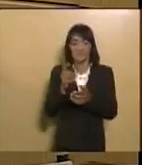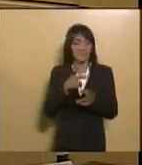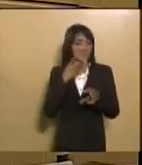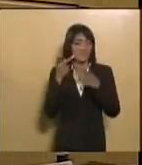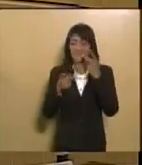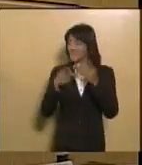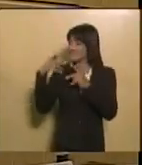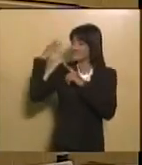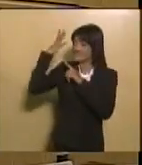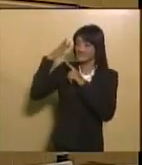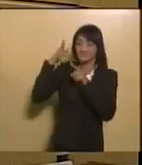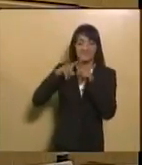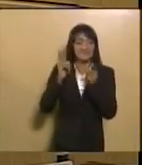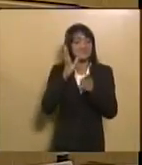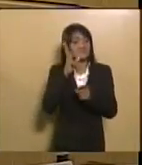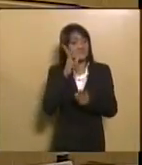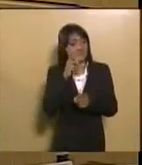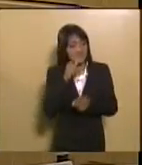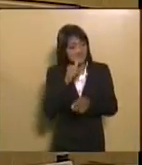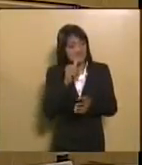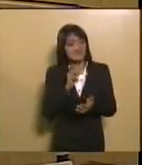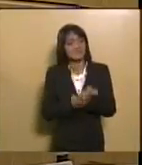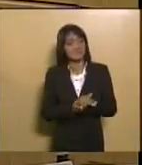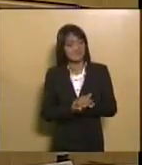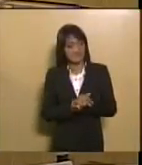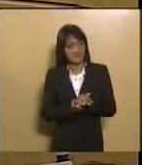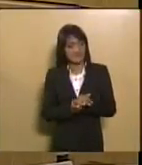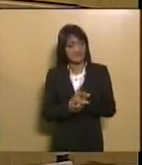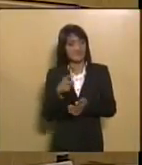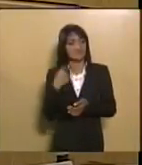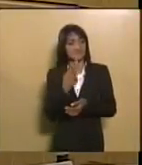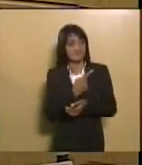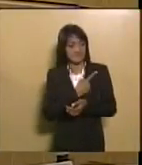As ações demoram muito a ter efetividade. Então, nós,